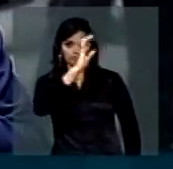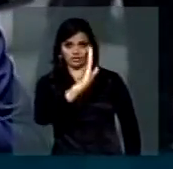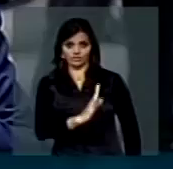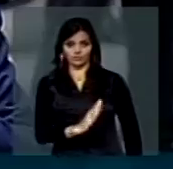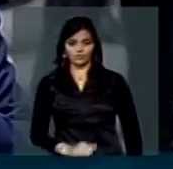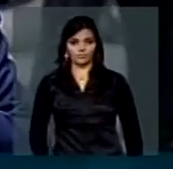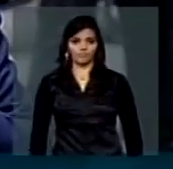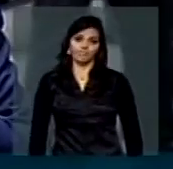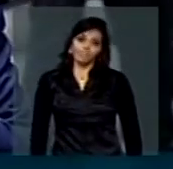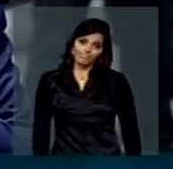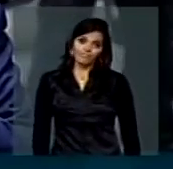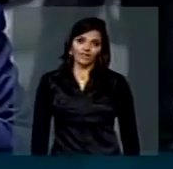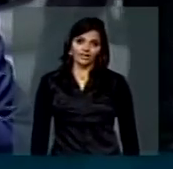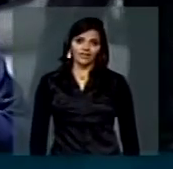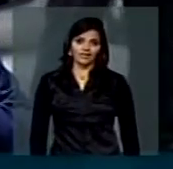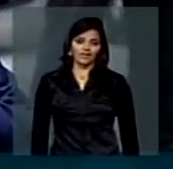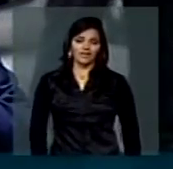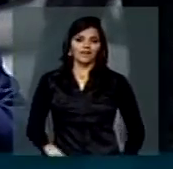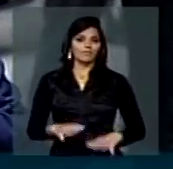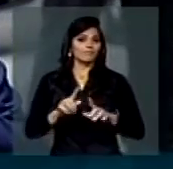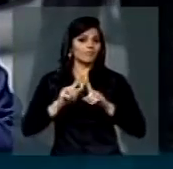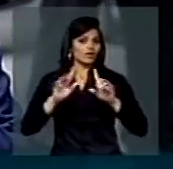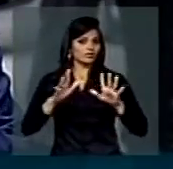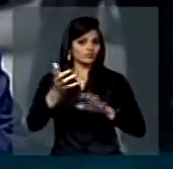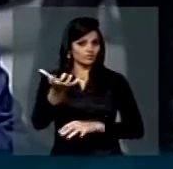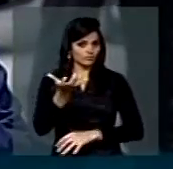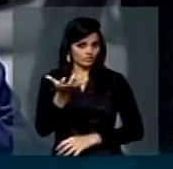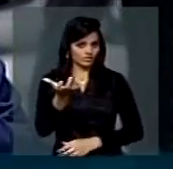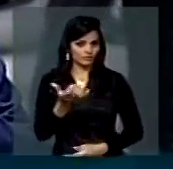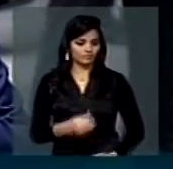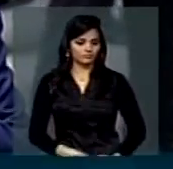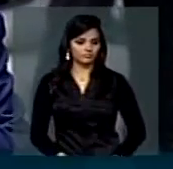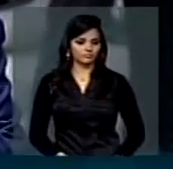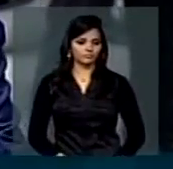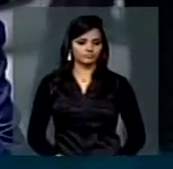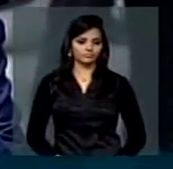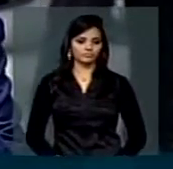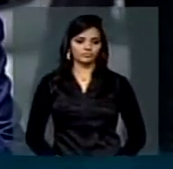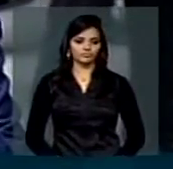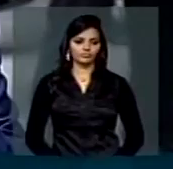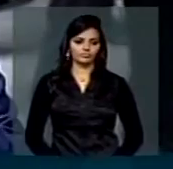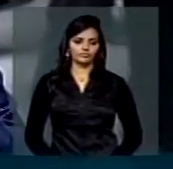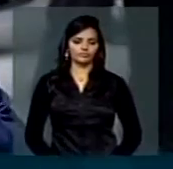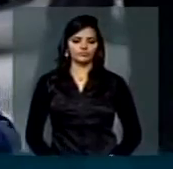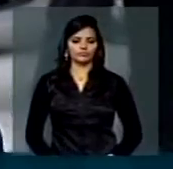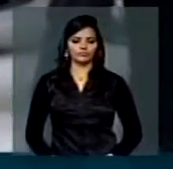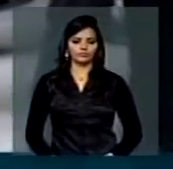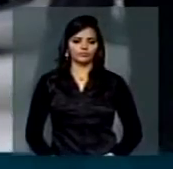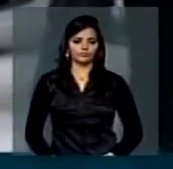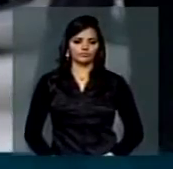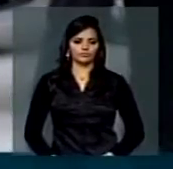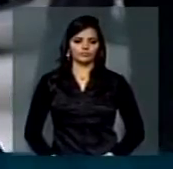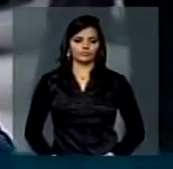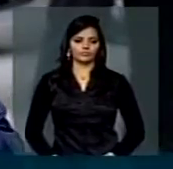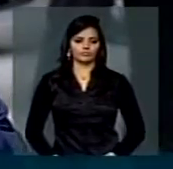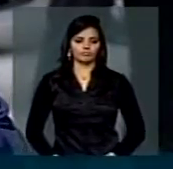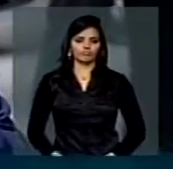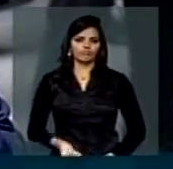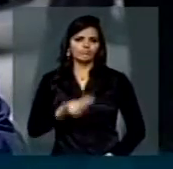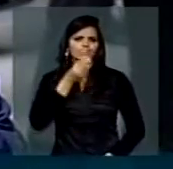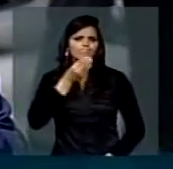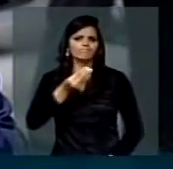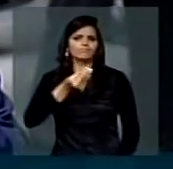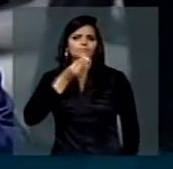Então, eu só gostaria que nós pudéssemos agir